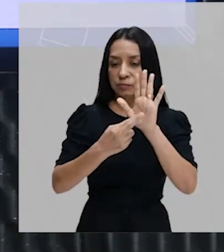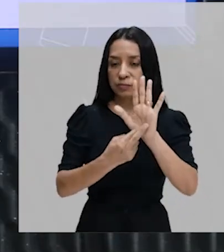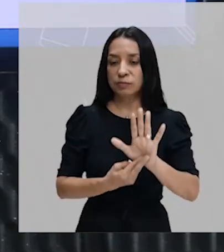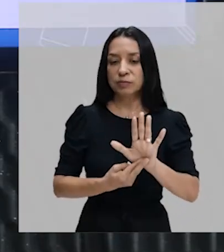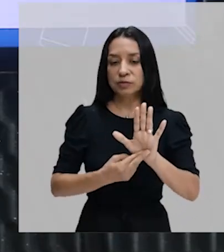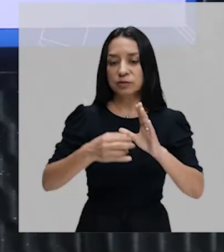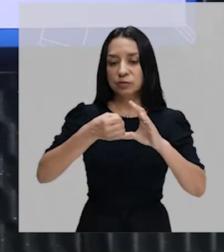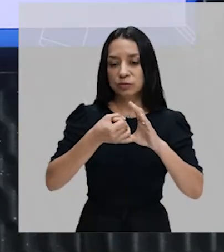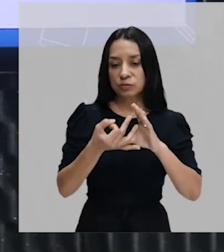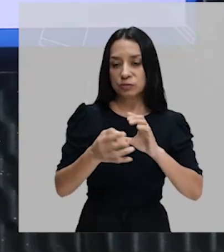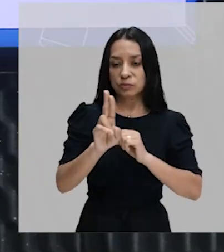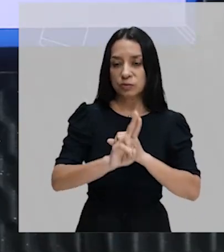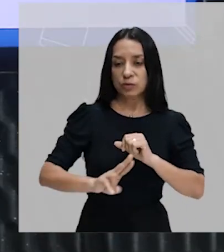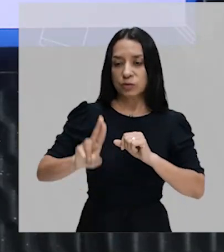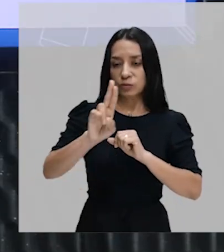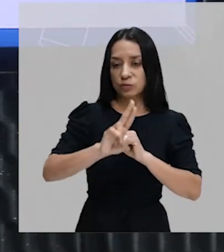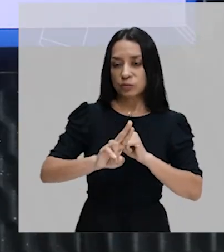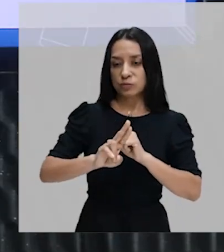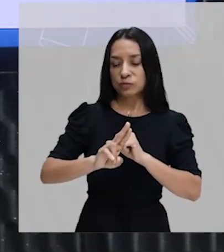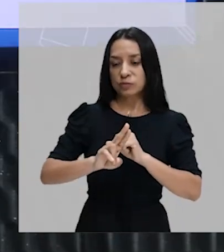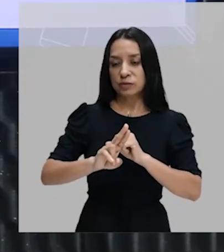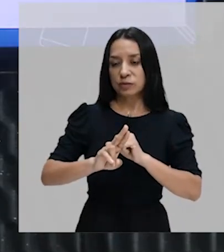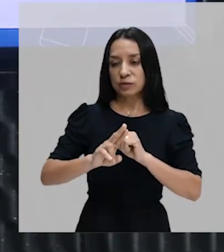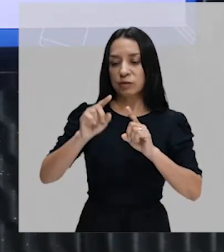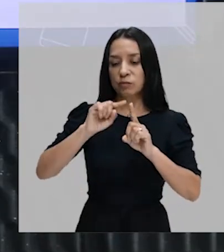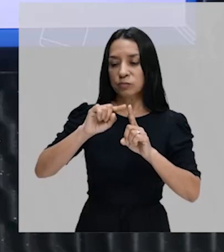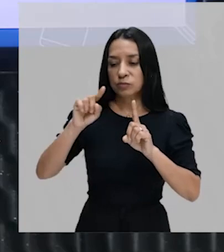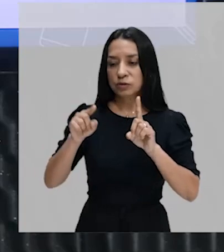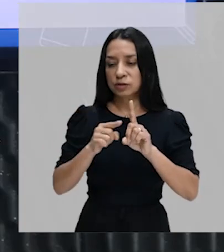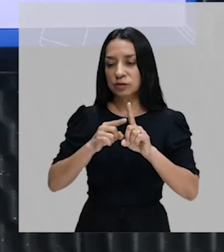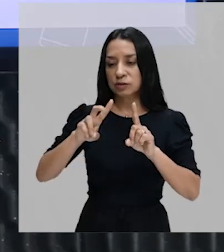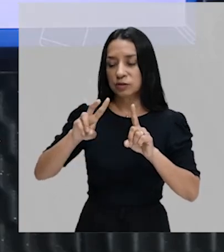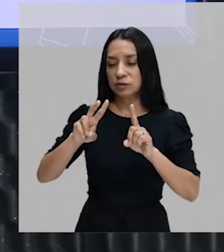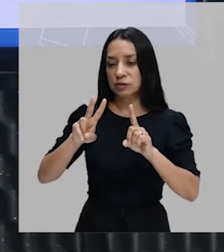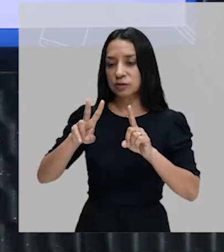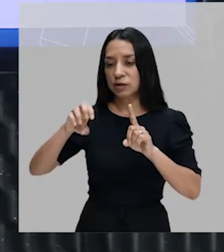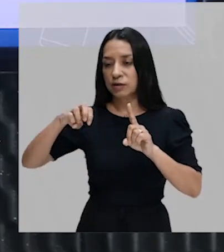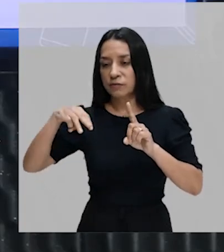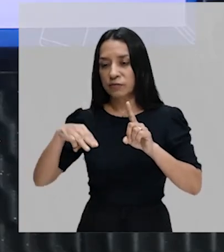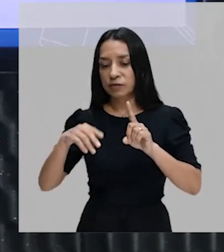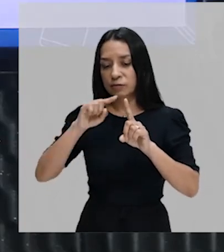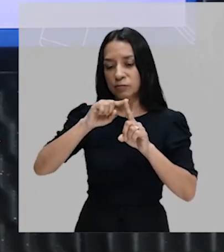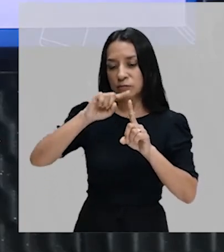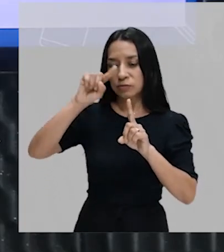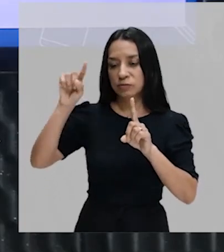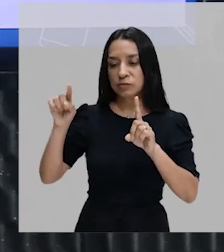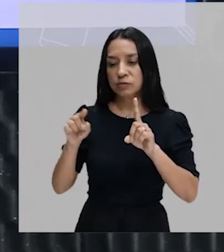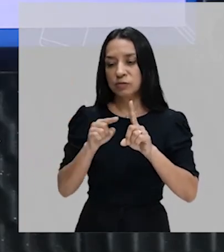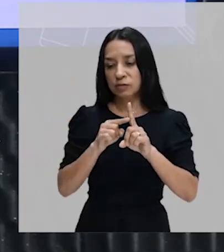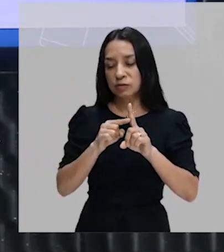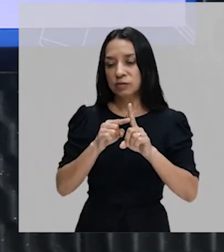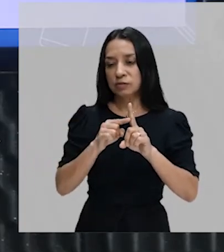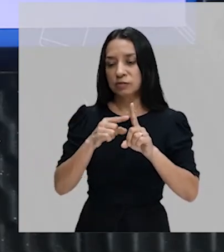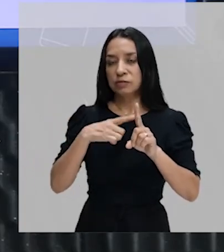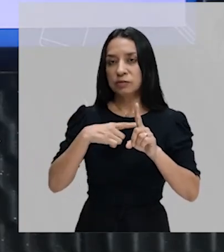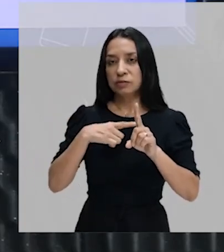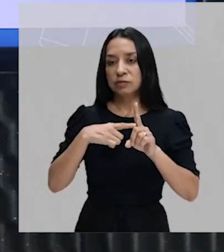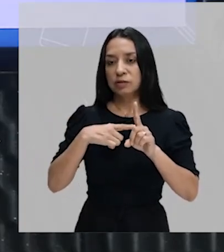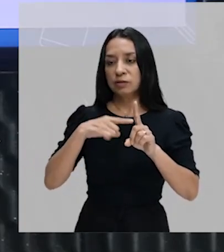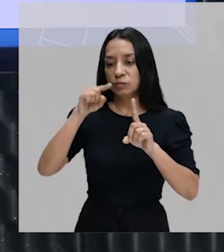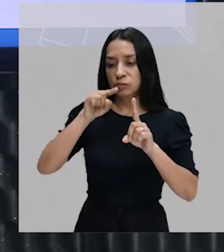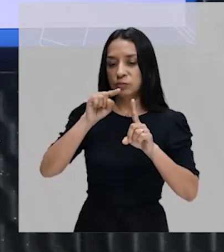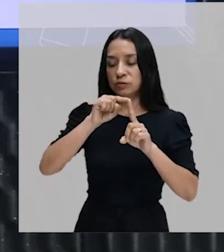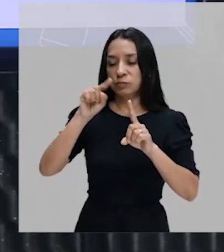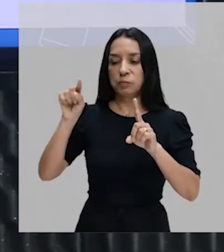de conjuntos usando o diagrama de Venn. Lembra do diagrama de Venn? Uma região arredondada onde você coloca lá no